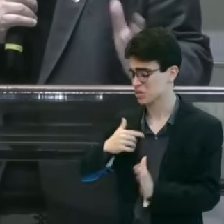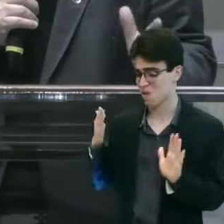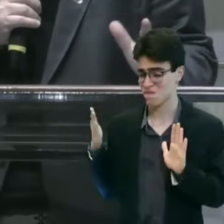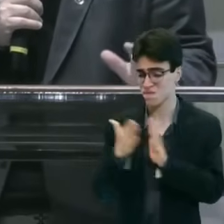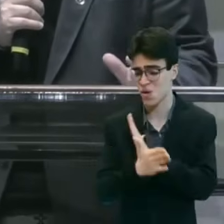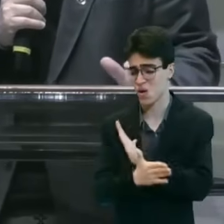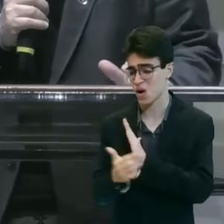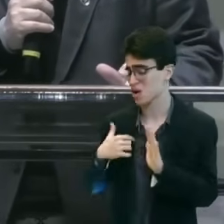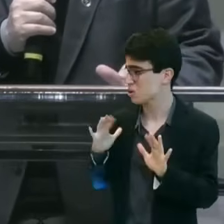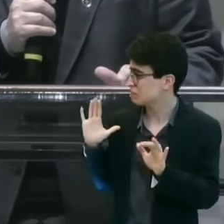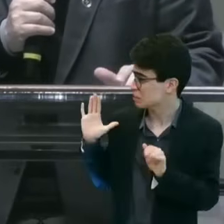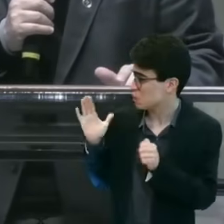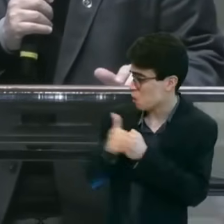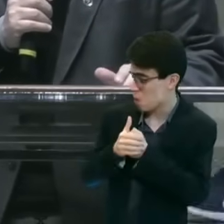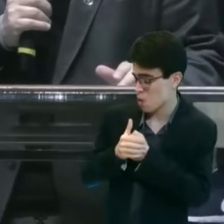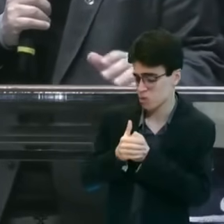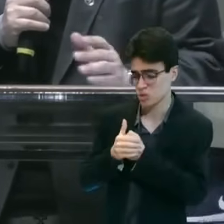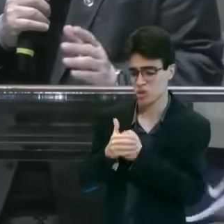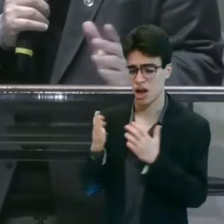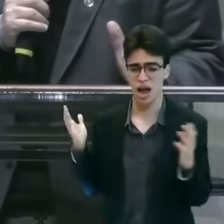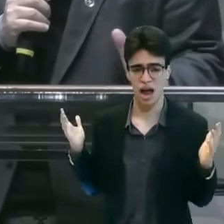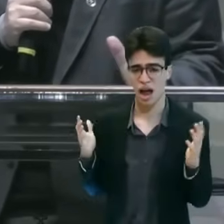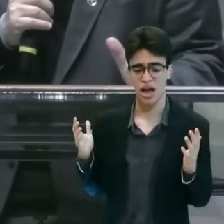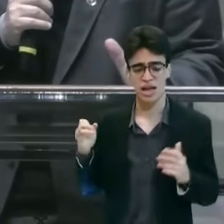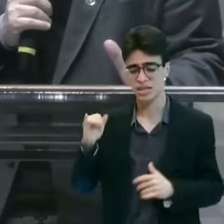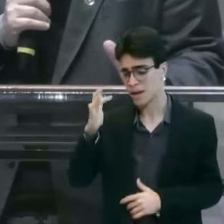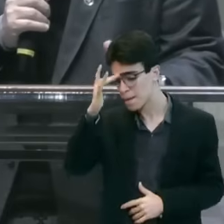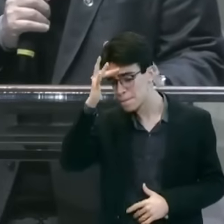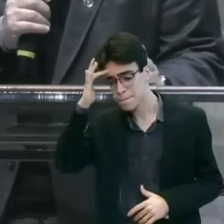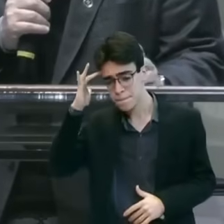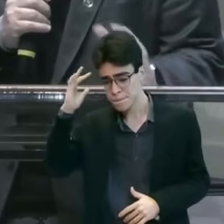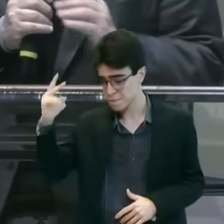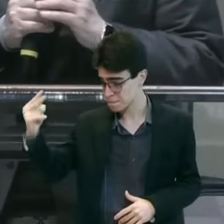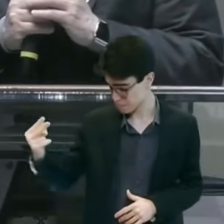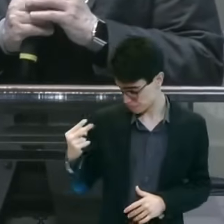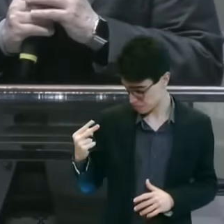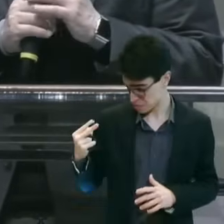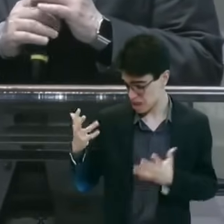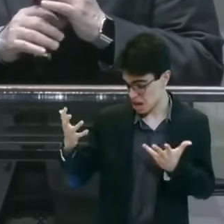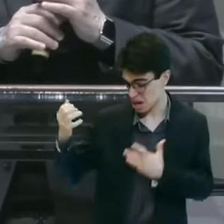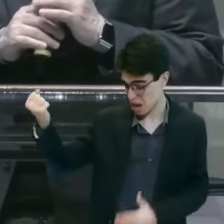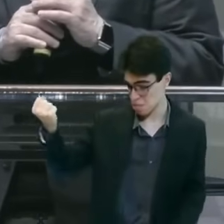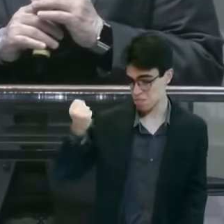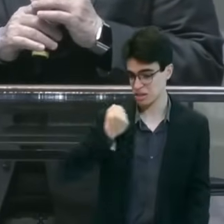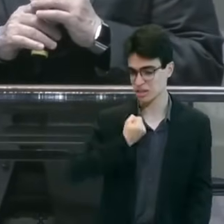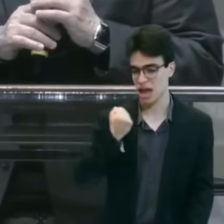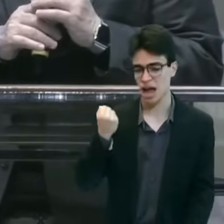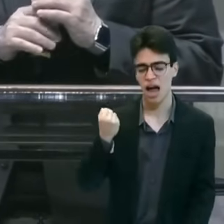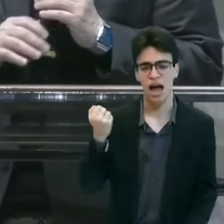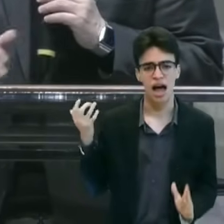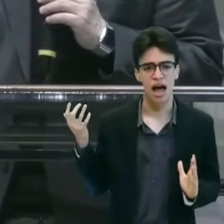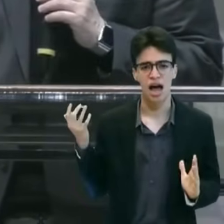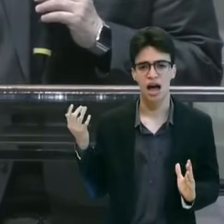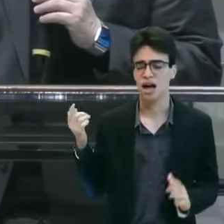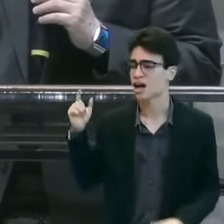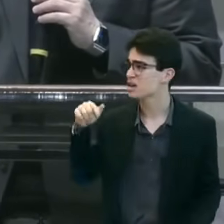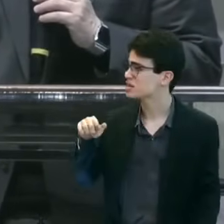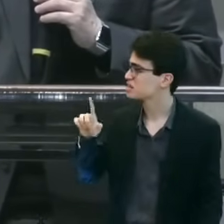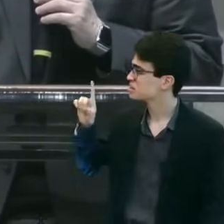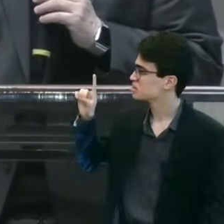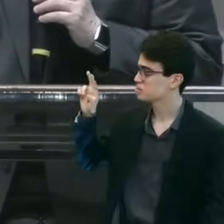e me escondendo da tua presença. E qualquer pessoa que me encontrar vai querer me matar. Pois o